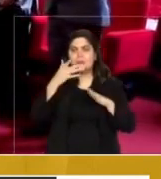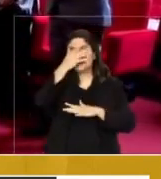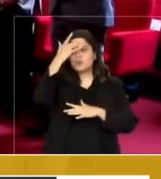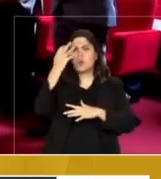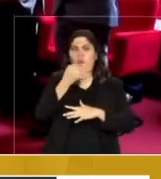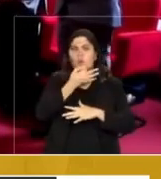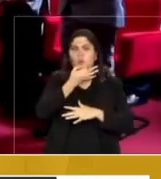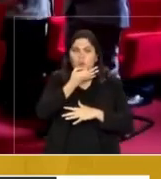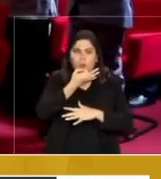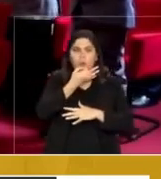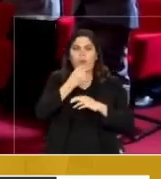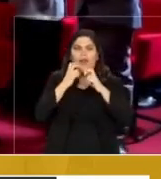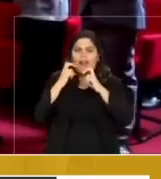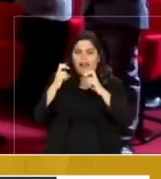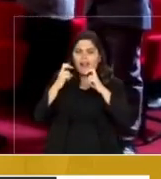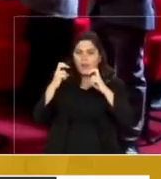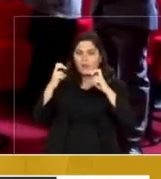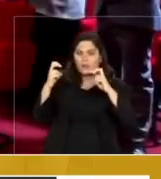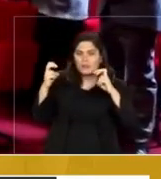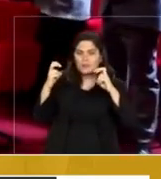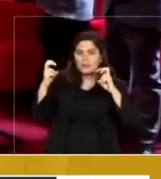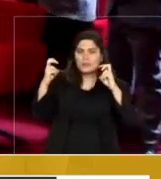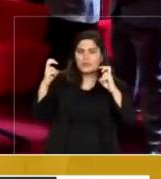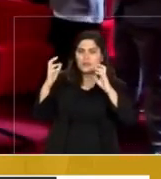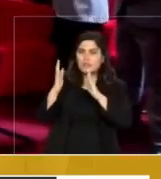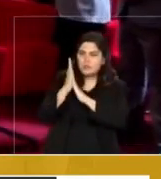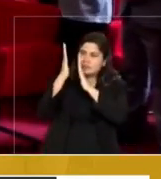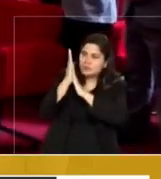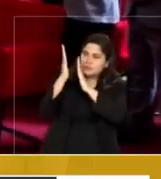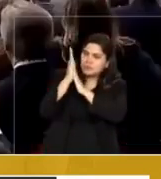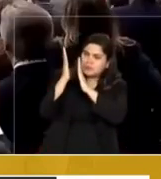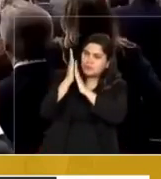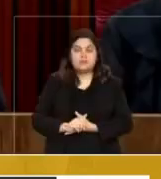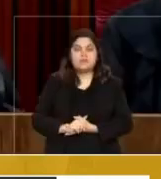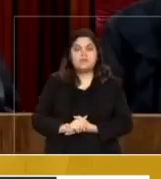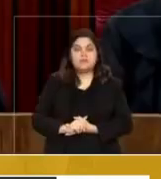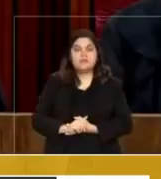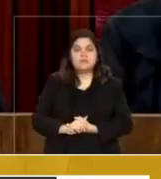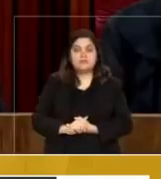Mostrou isso, né, segundo Zé Roberto Cruz, no último despacho dele,